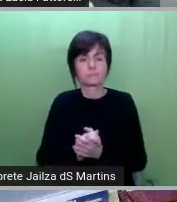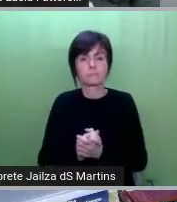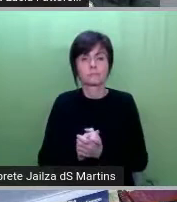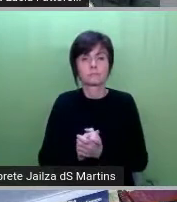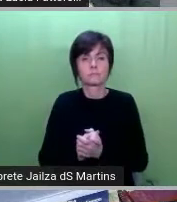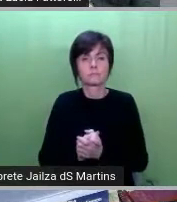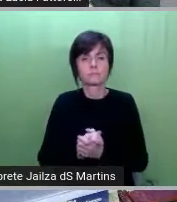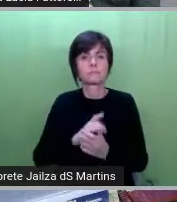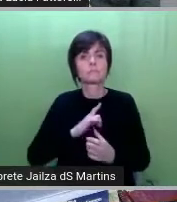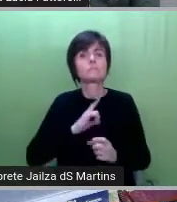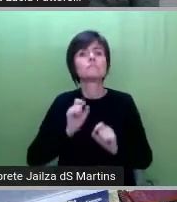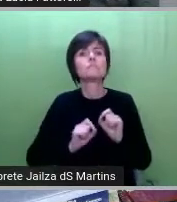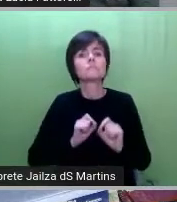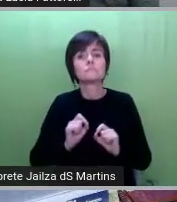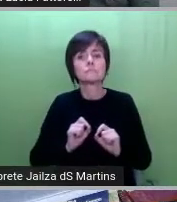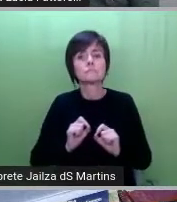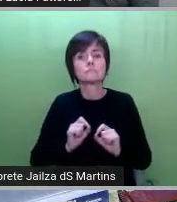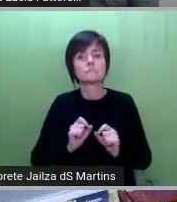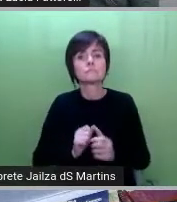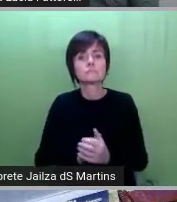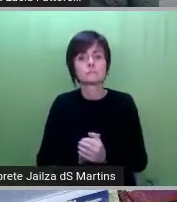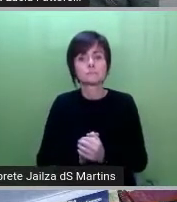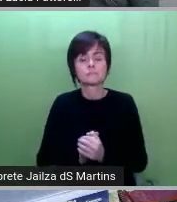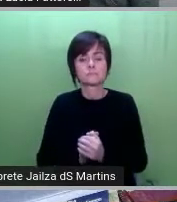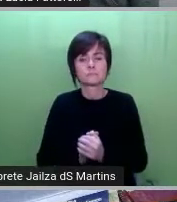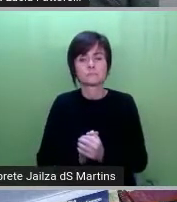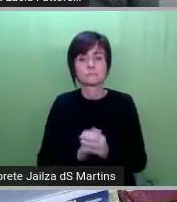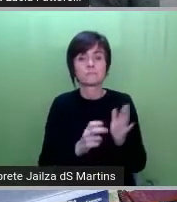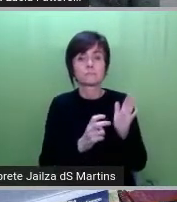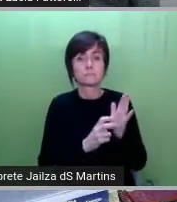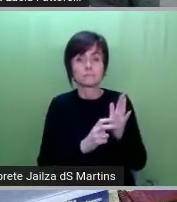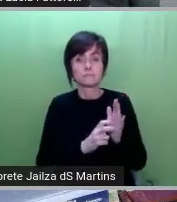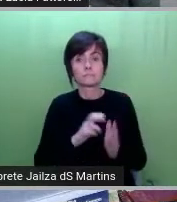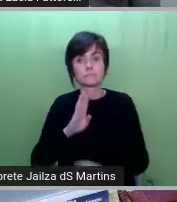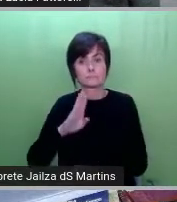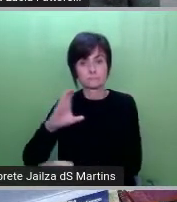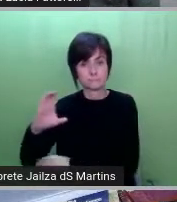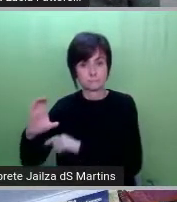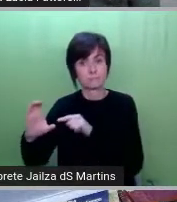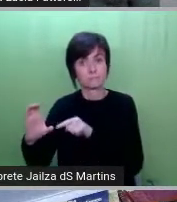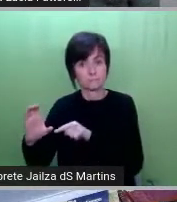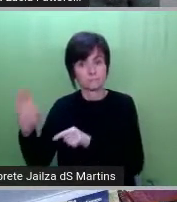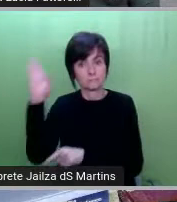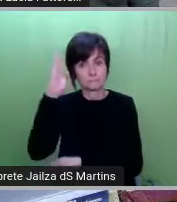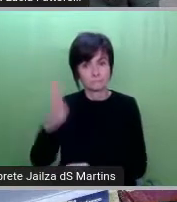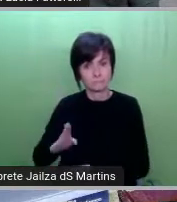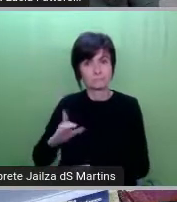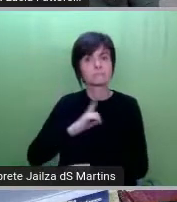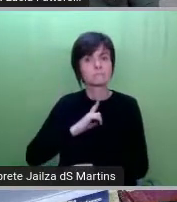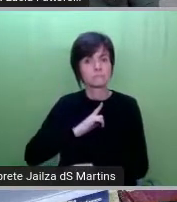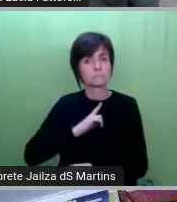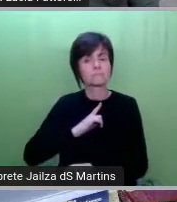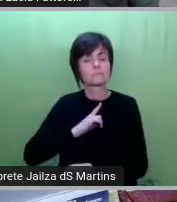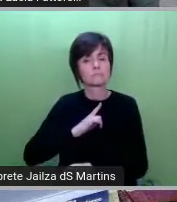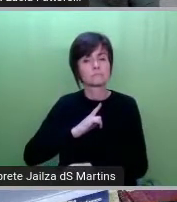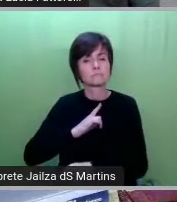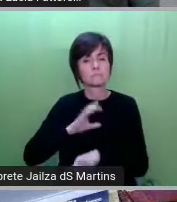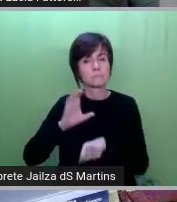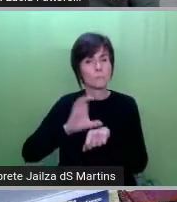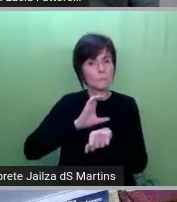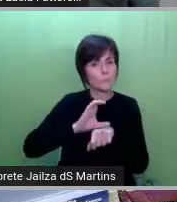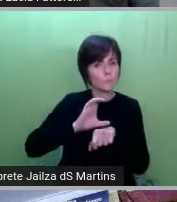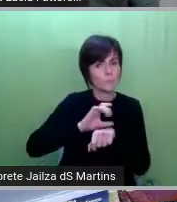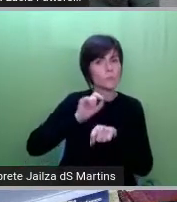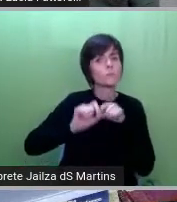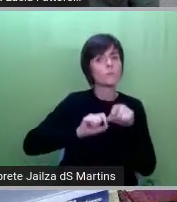nós temos o quê? E o Banco Central do Brasil também tem como função constitucional